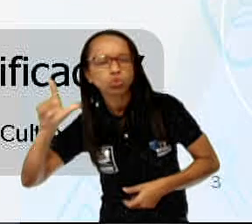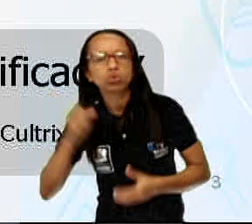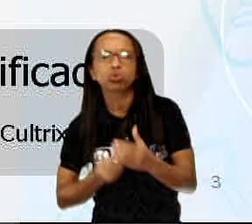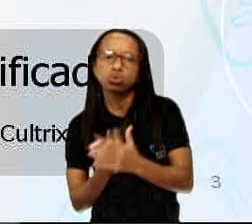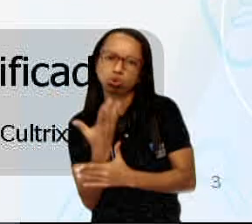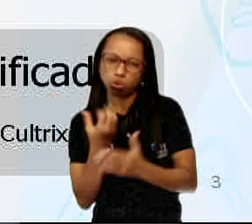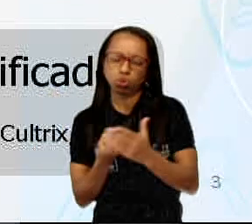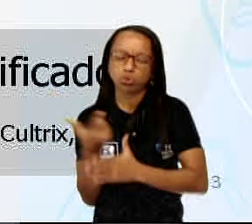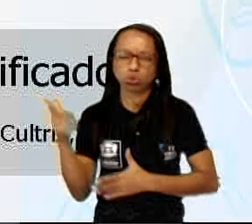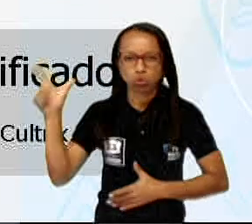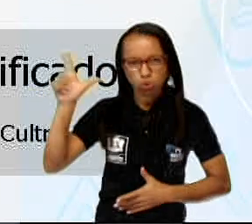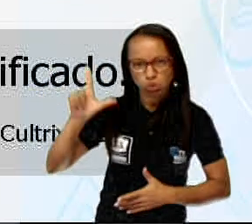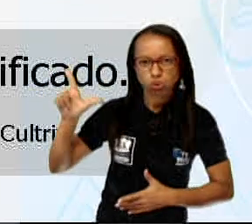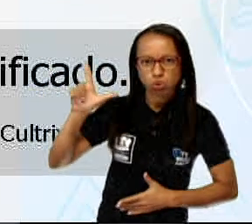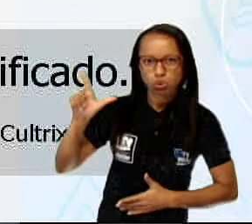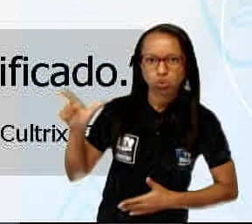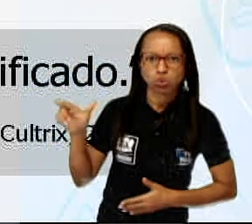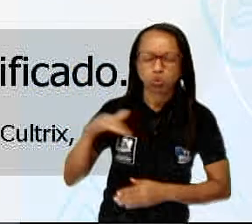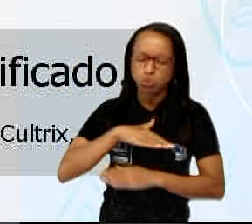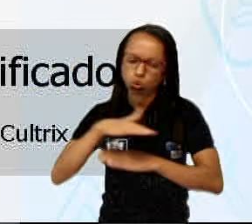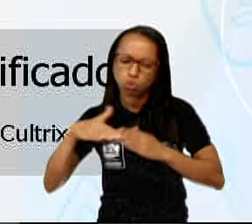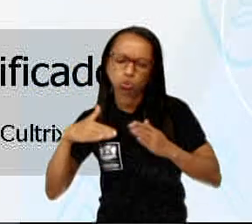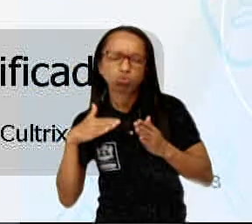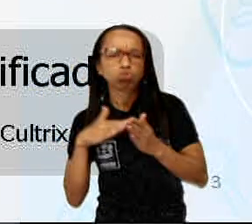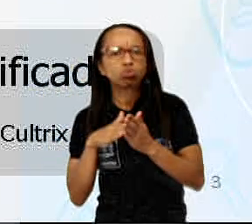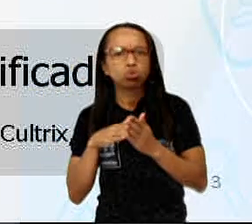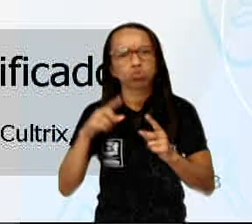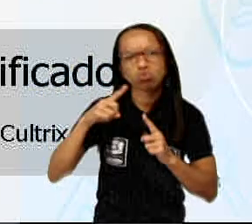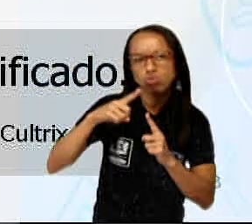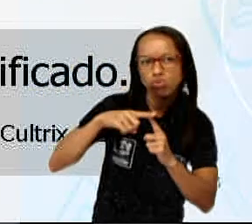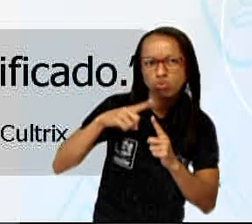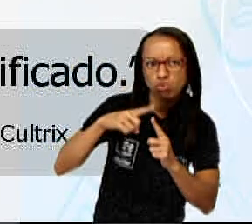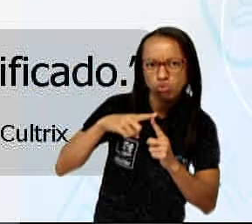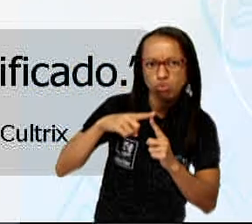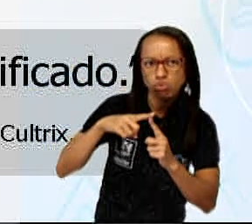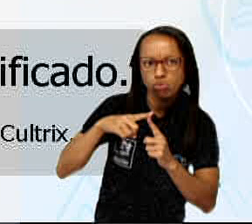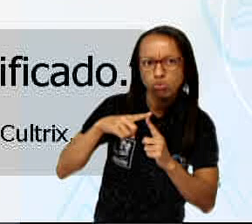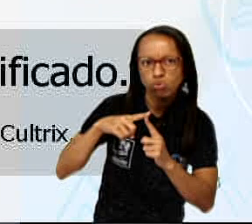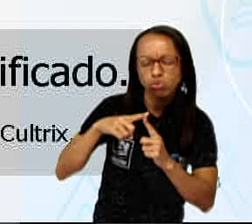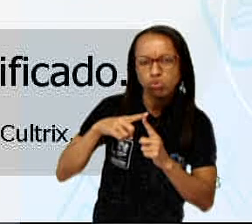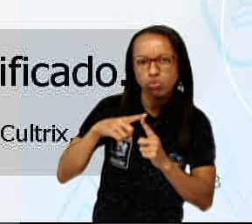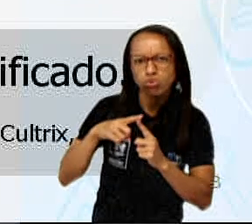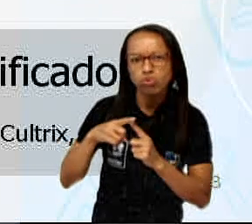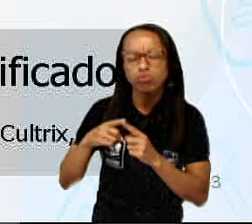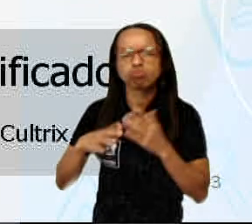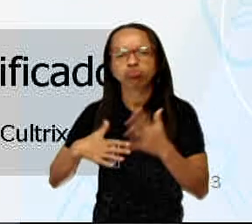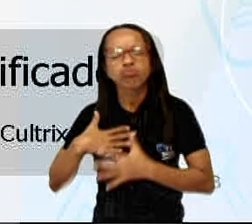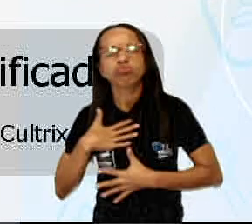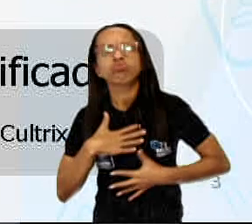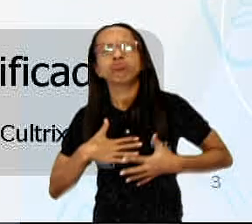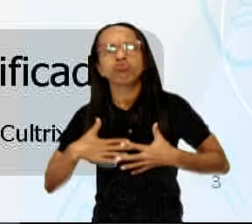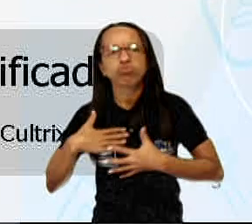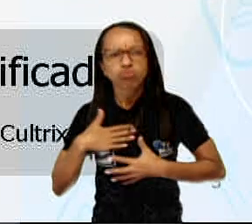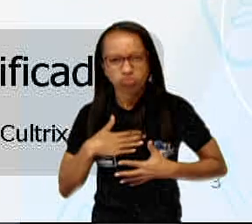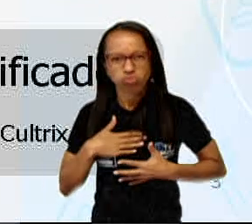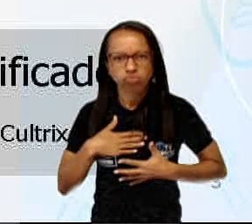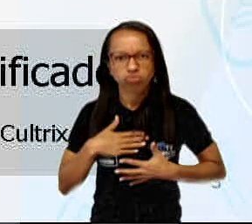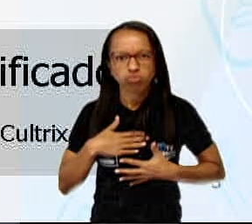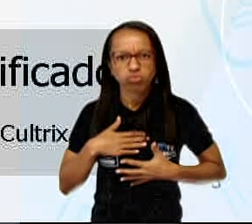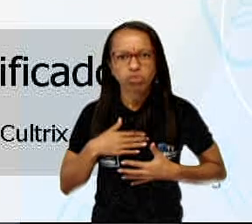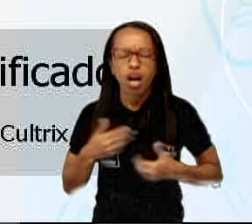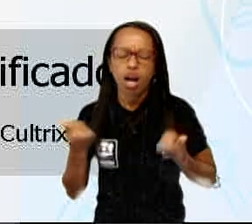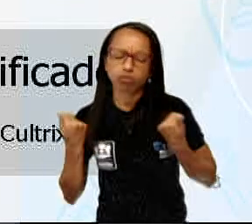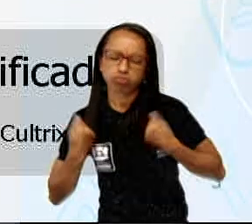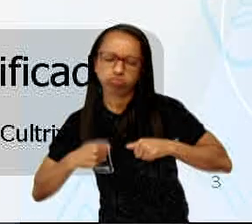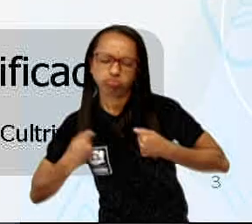e de todos os níveis satisfazem necessidades básicas do ser humano, sobretudo através